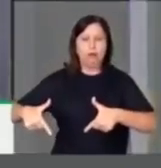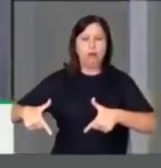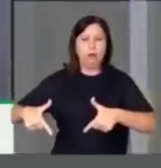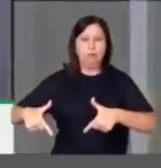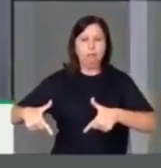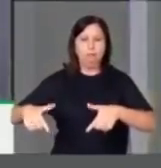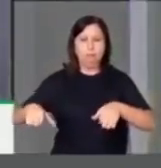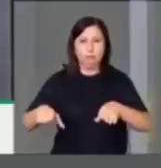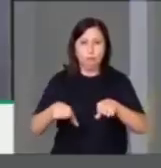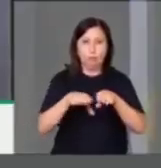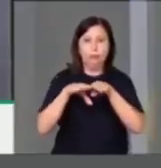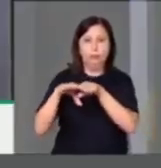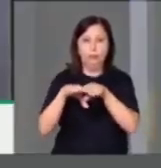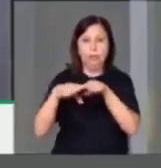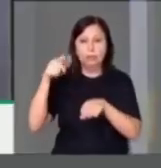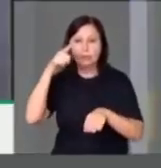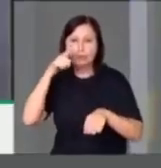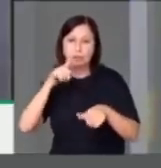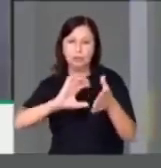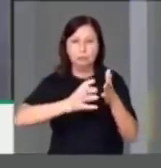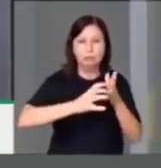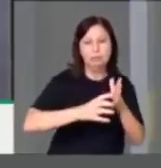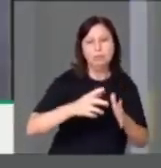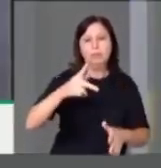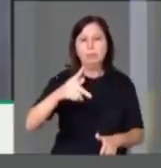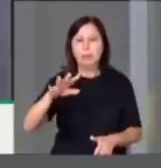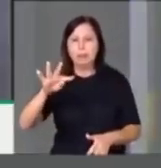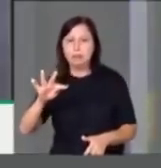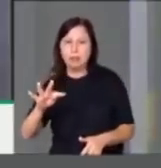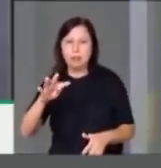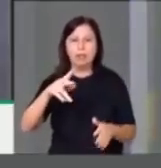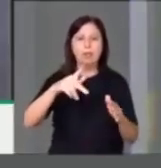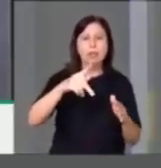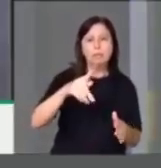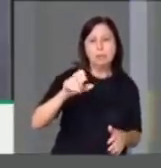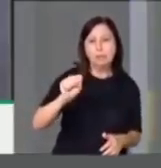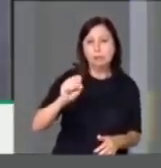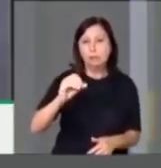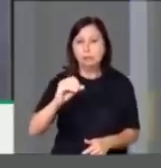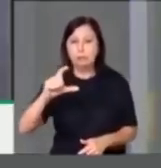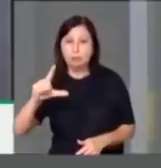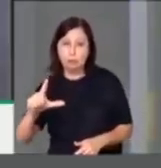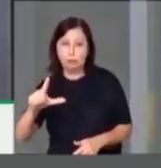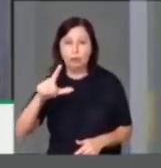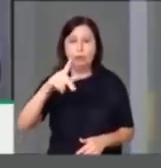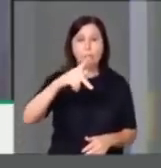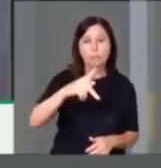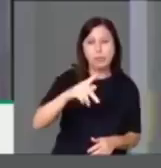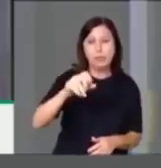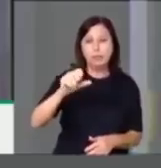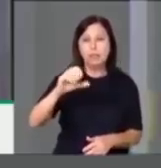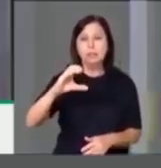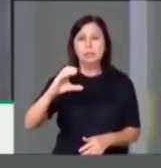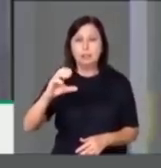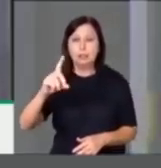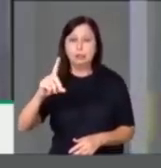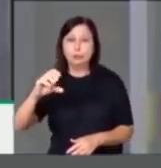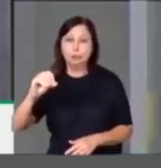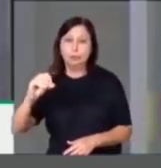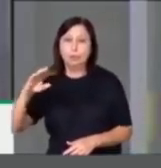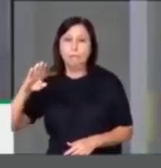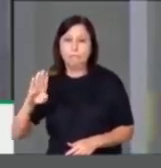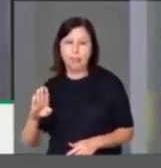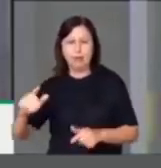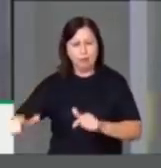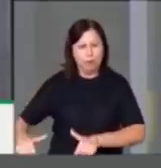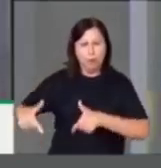parlamentares do PT, do PSOL, do PCdoB lutam pelos mais fracos e pelos mais oprimidos, né? Como eles lutam contra os privilégios,